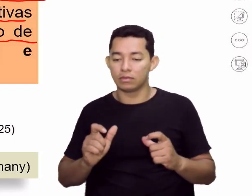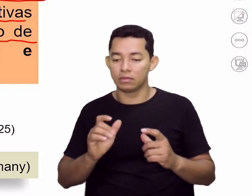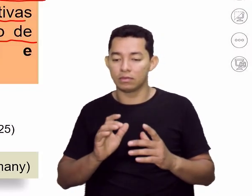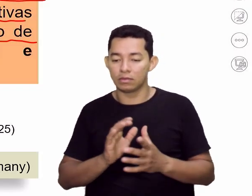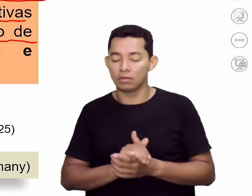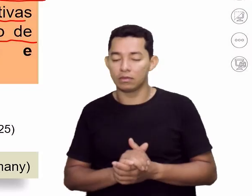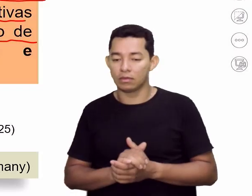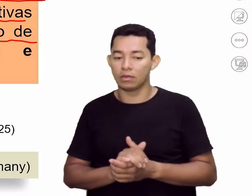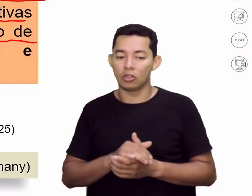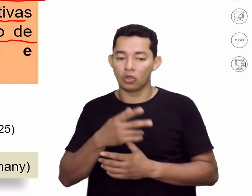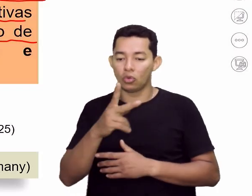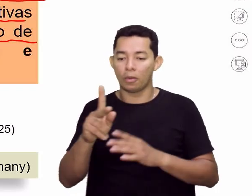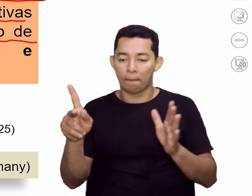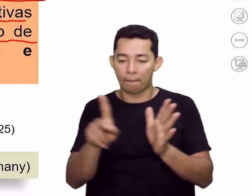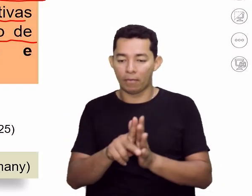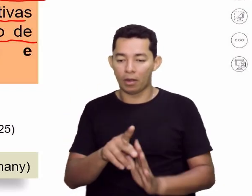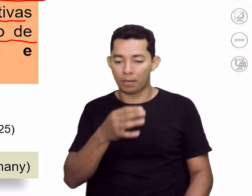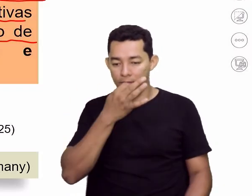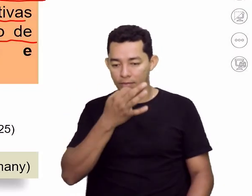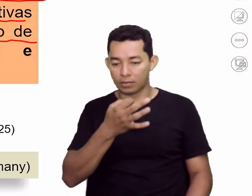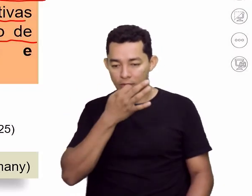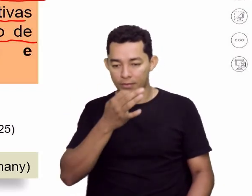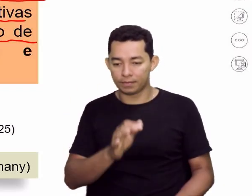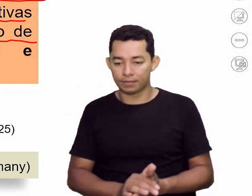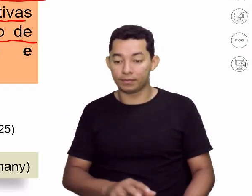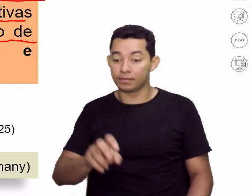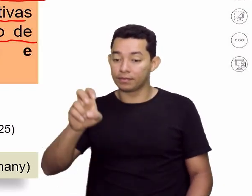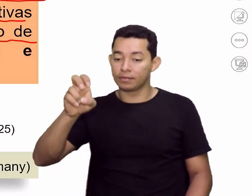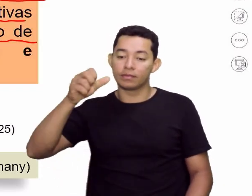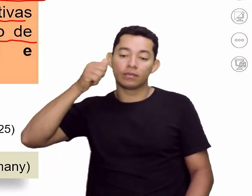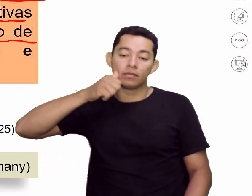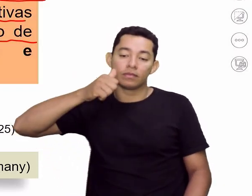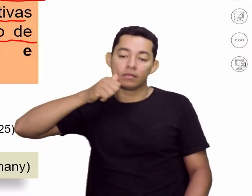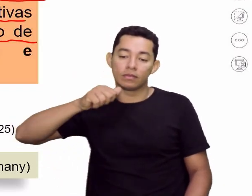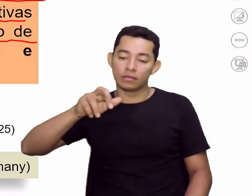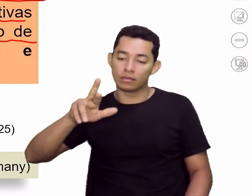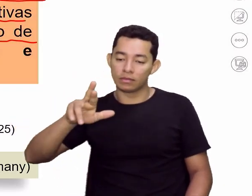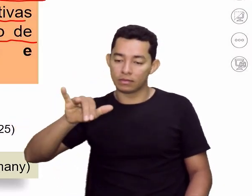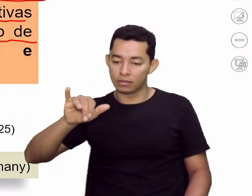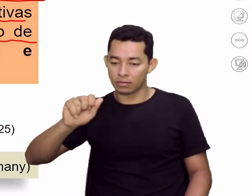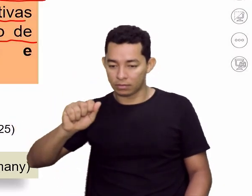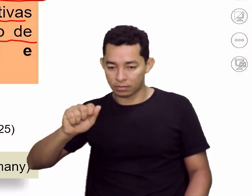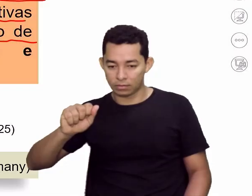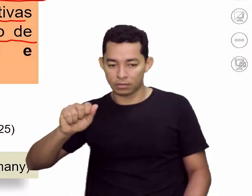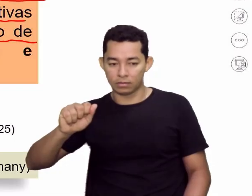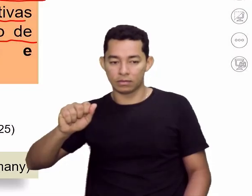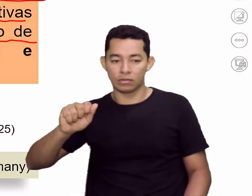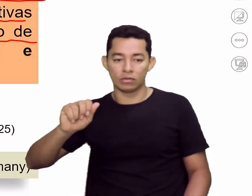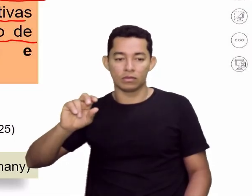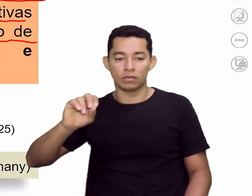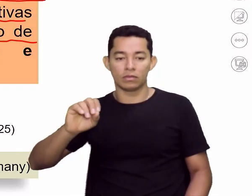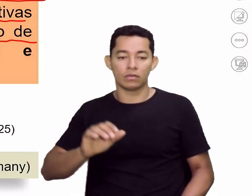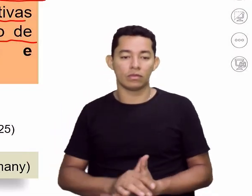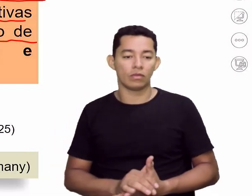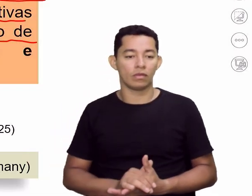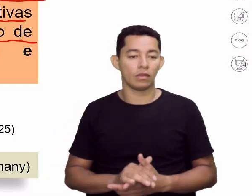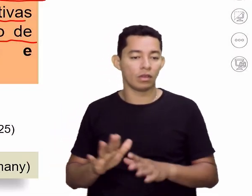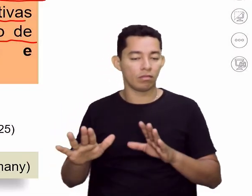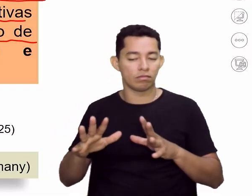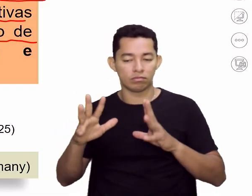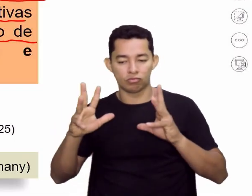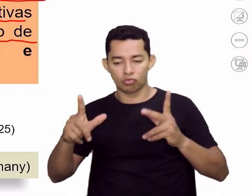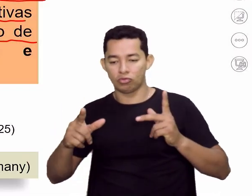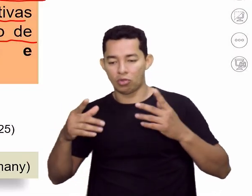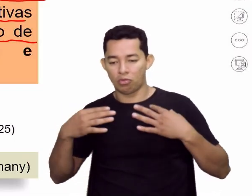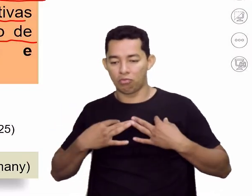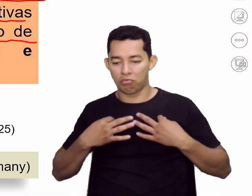sua própria opinião. Como essas 5 mulheres aí na rua, né, certamente de luto, sei lá, que se combinou todo mundo